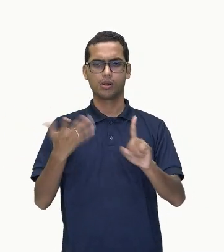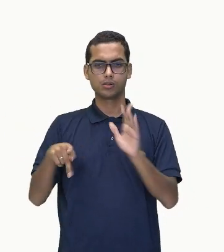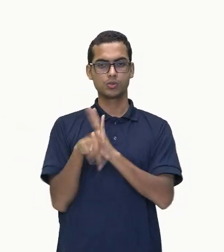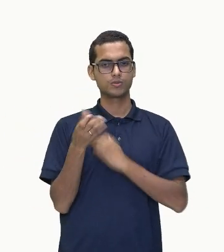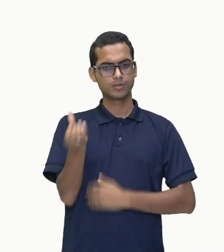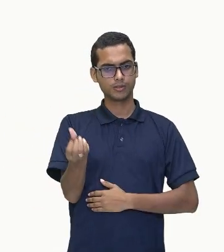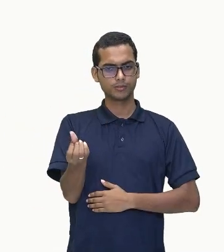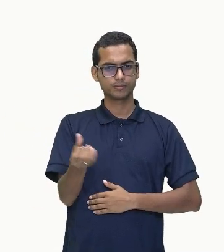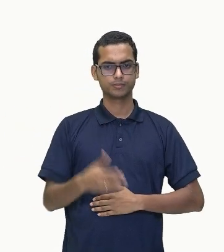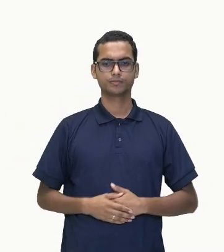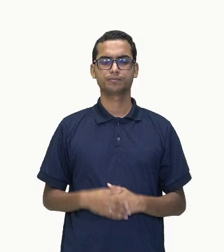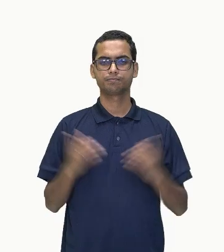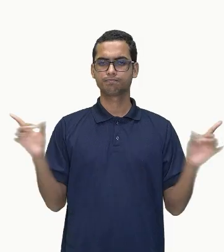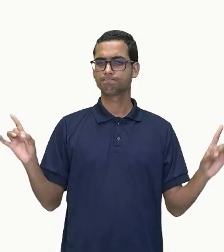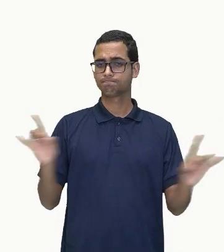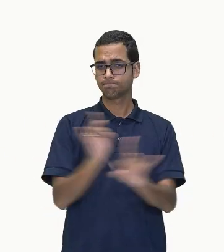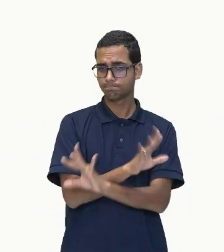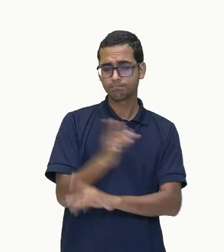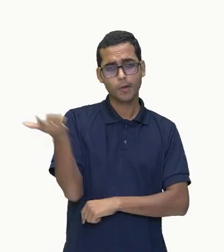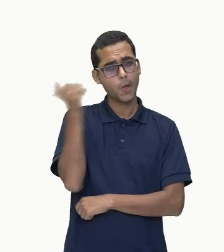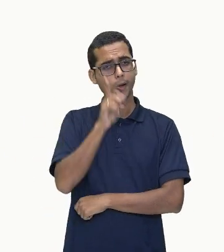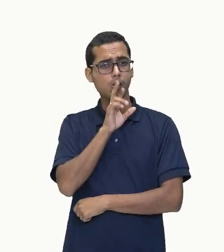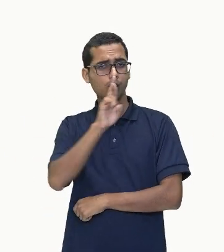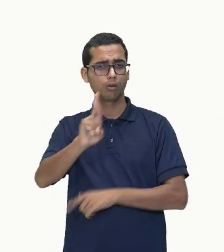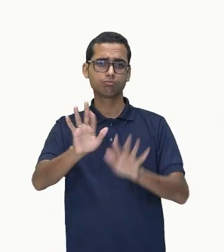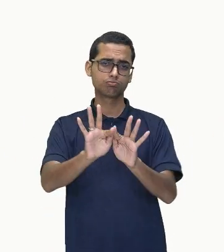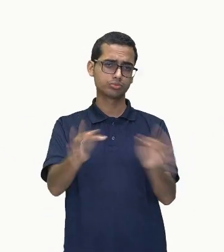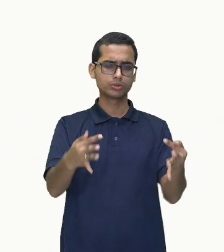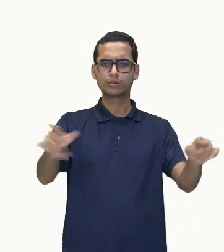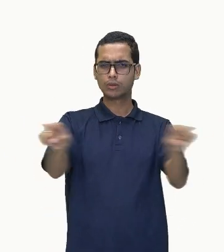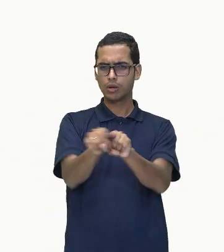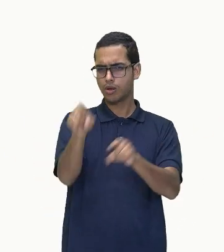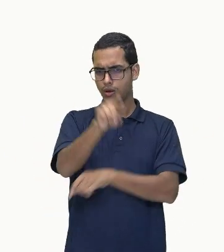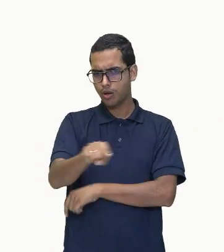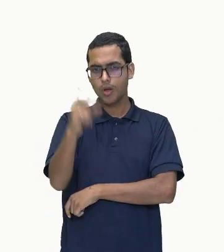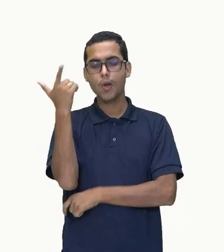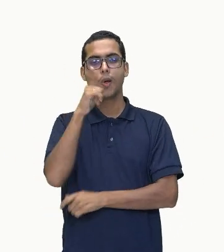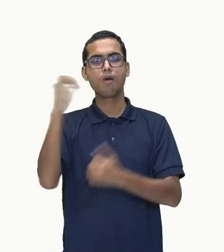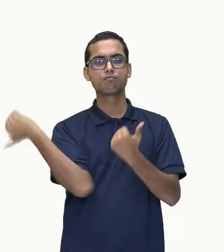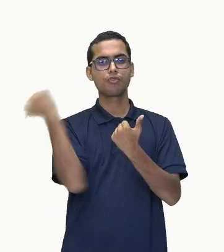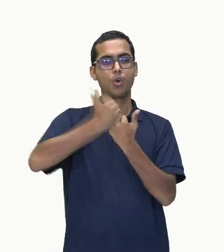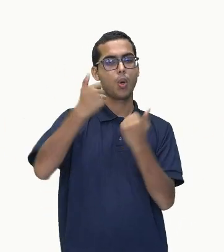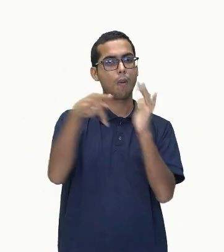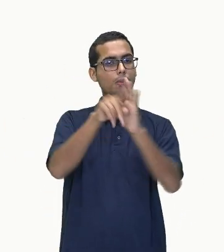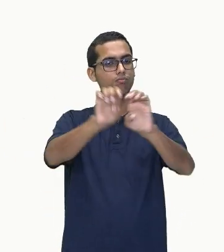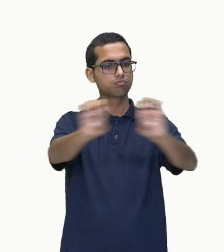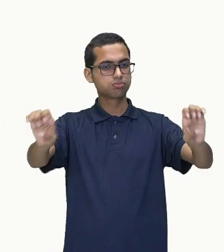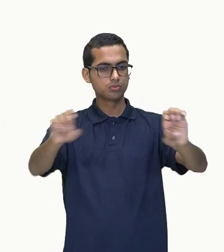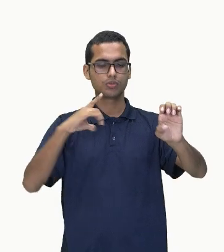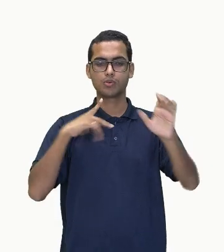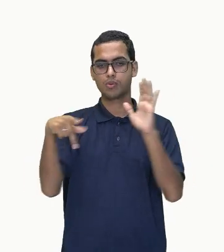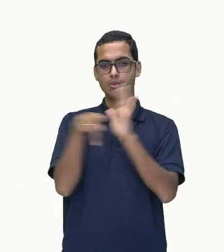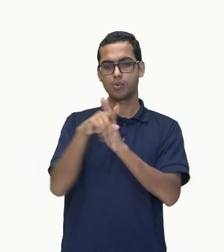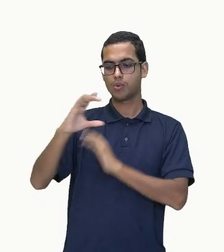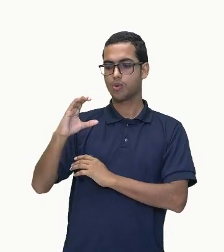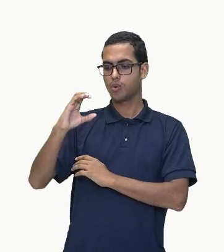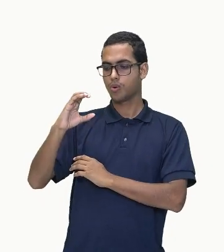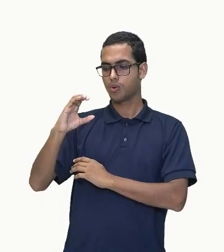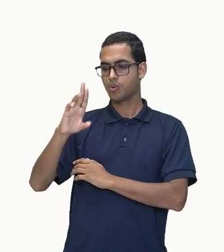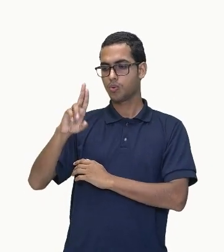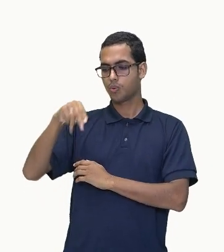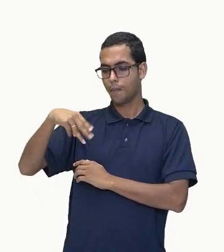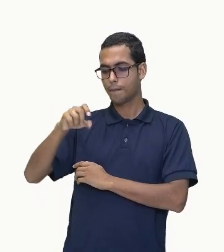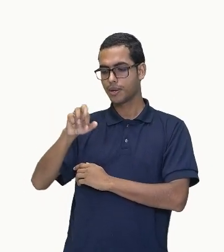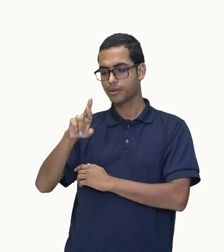Então pronto. Está resolvida a questão. A partir daqui é só você substituir na equação. O comprimento, 2 vezes o